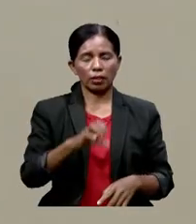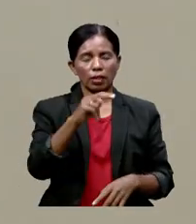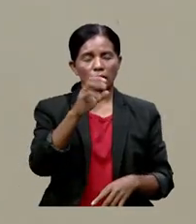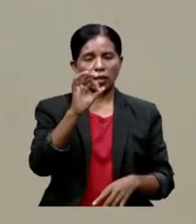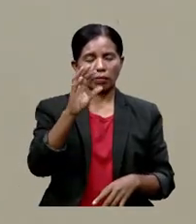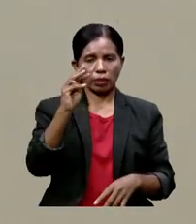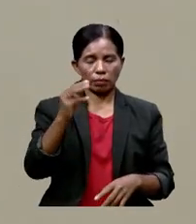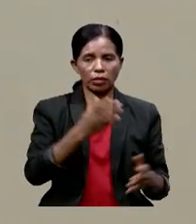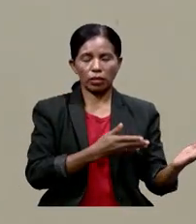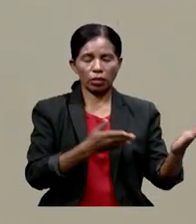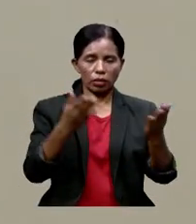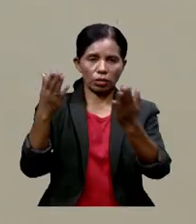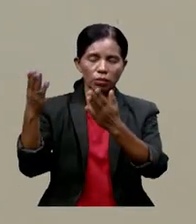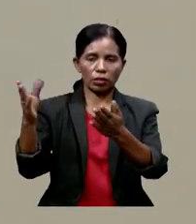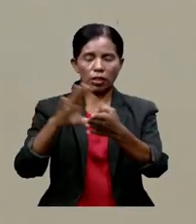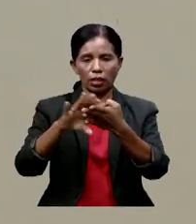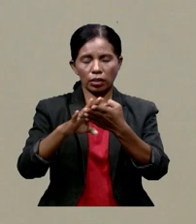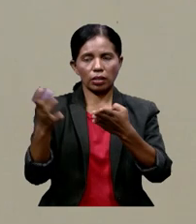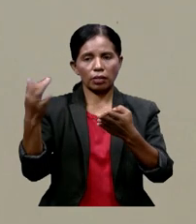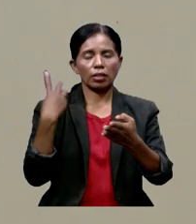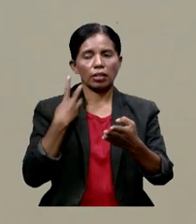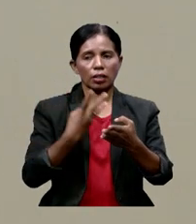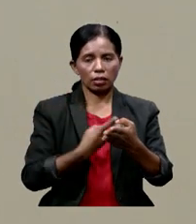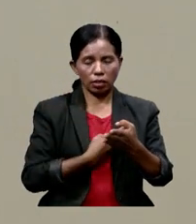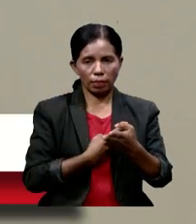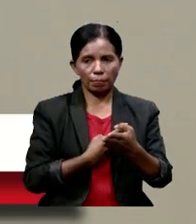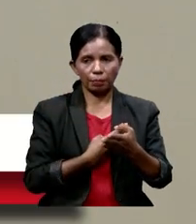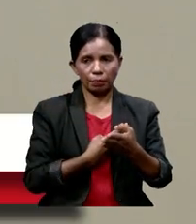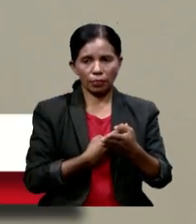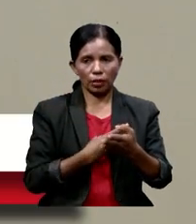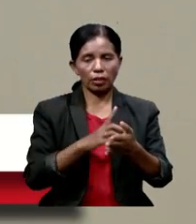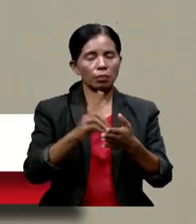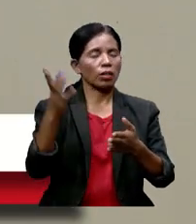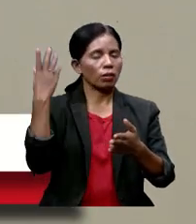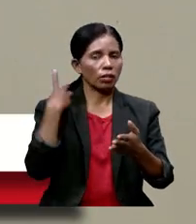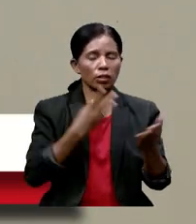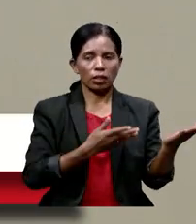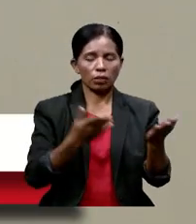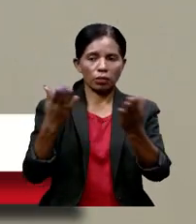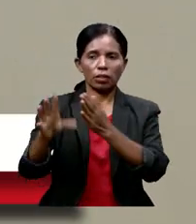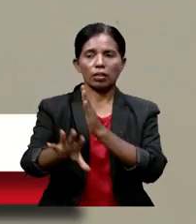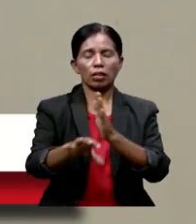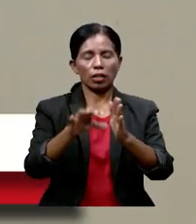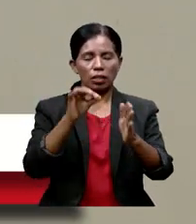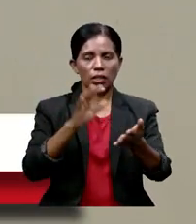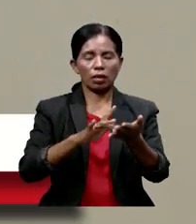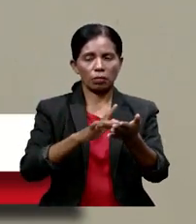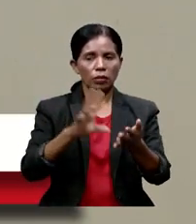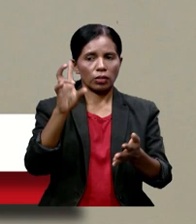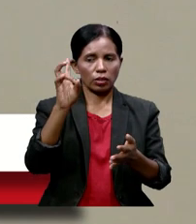documento sira pedido sira ba mas ita foi ainda com que semana kuti kita submit tapi terhad tanda itu item itu i